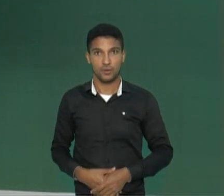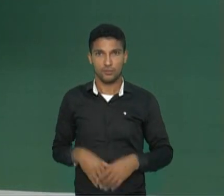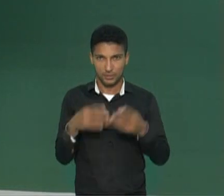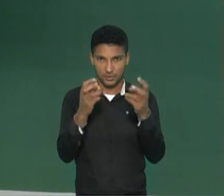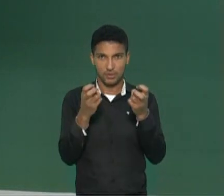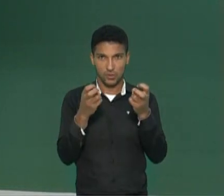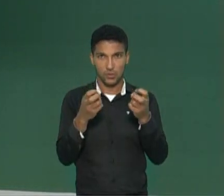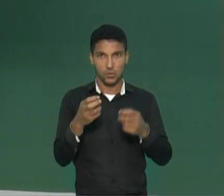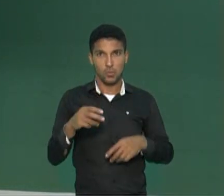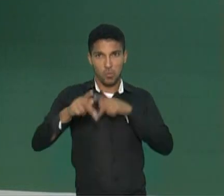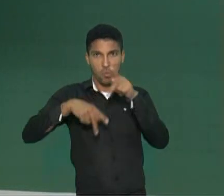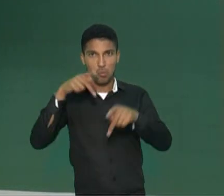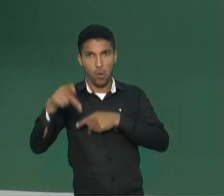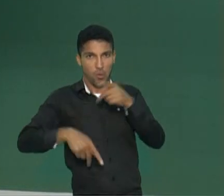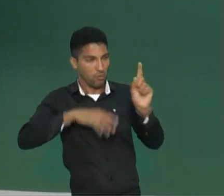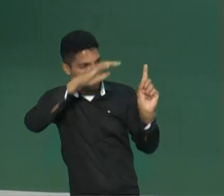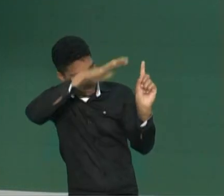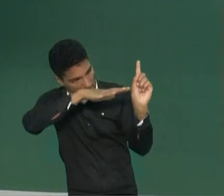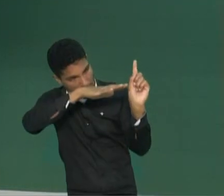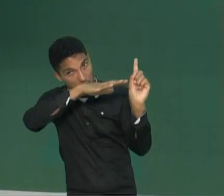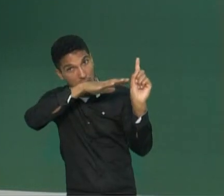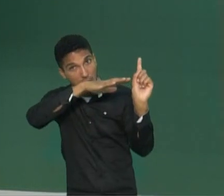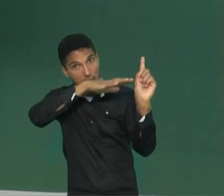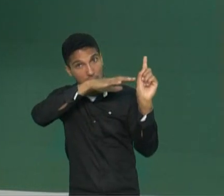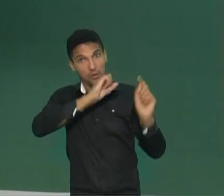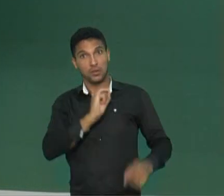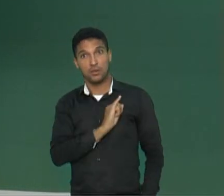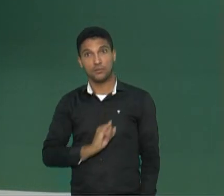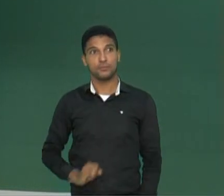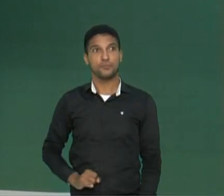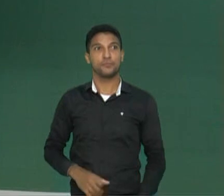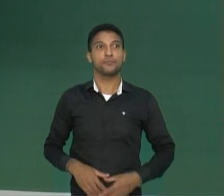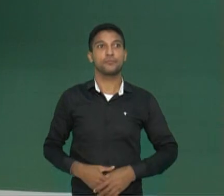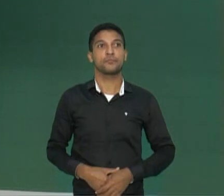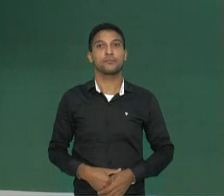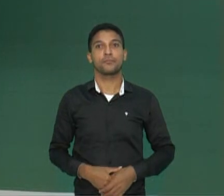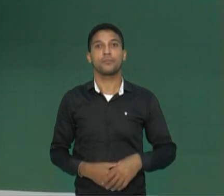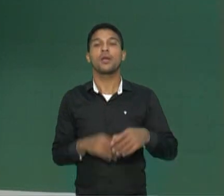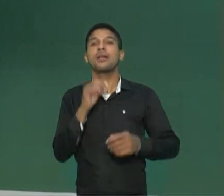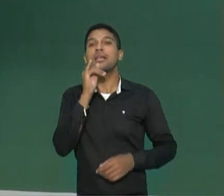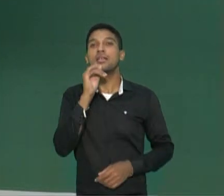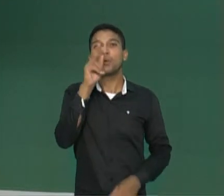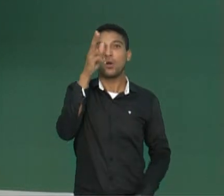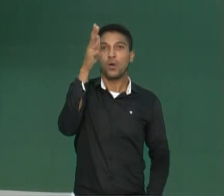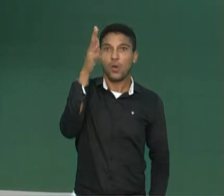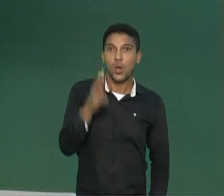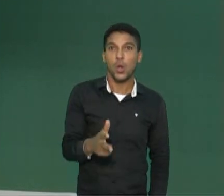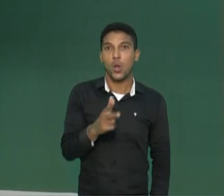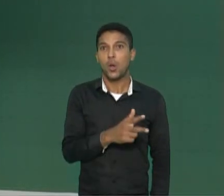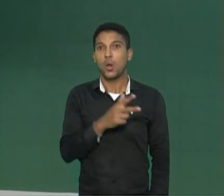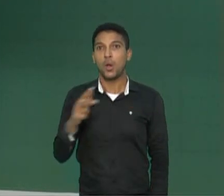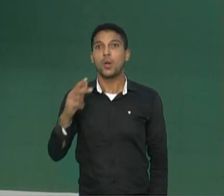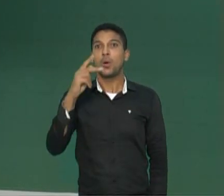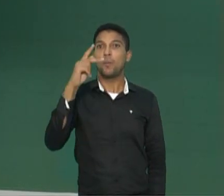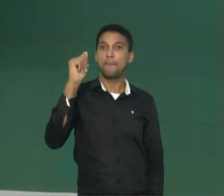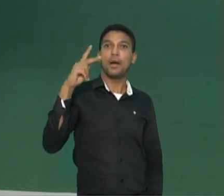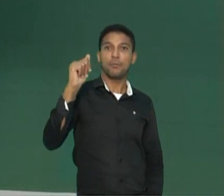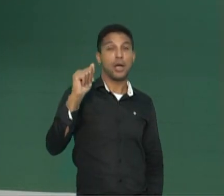não só um papa, tá? Mas aqui eles tentavam fazer, o papa era o próprio imperador. É assim que tinha que funcionar,